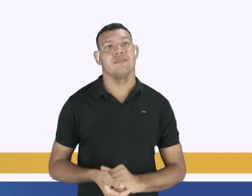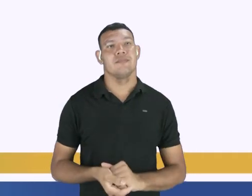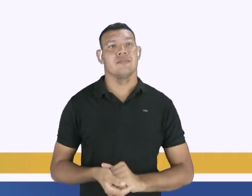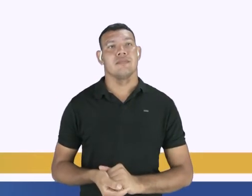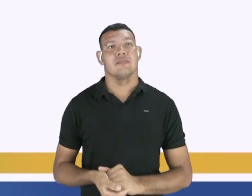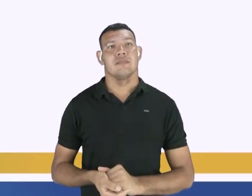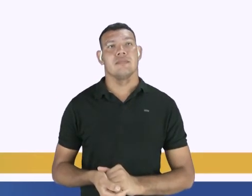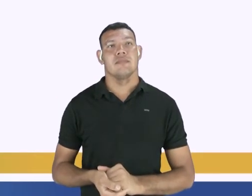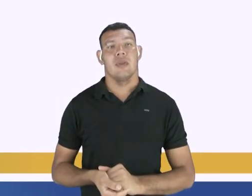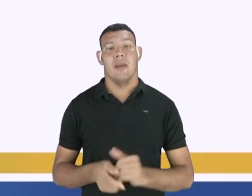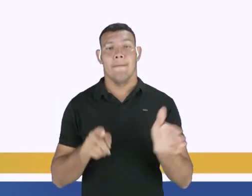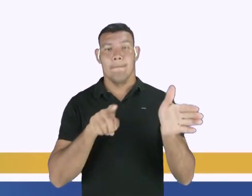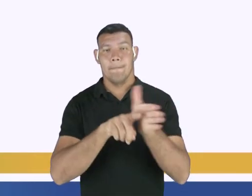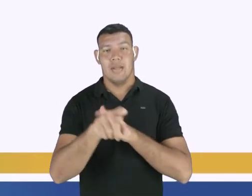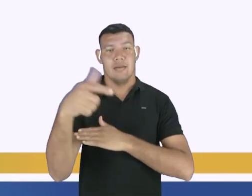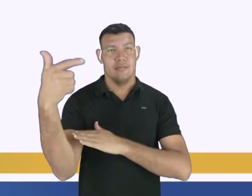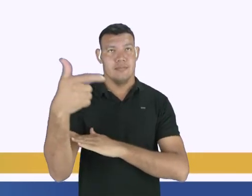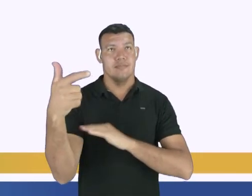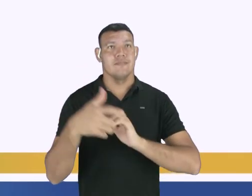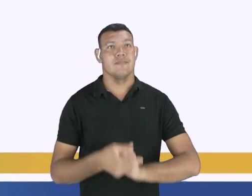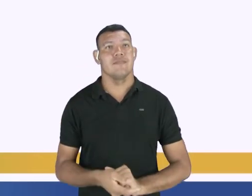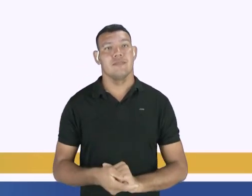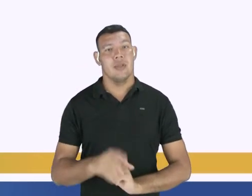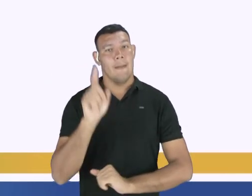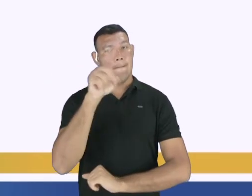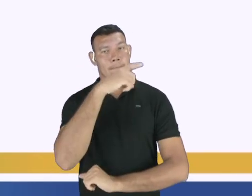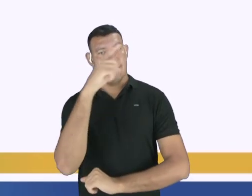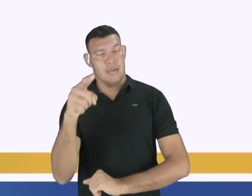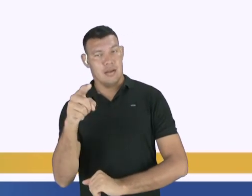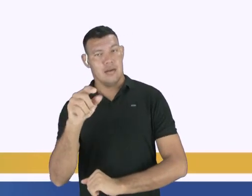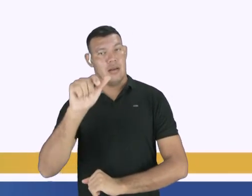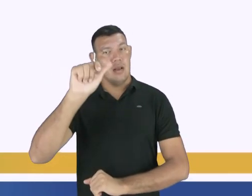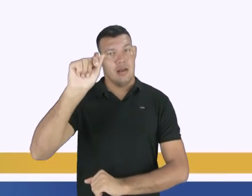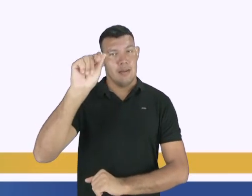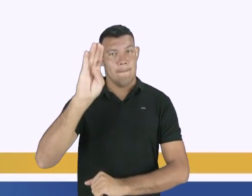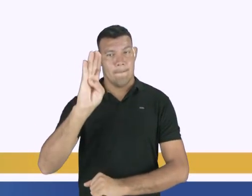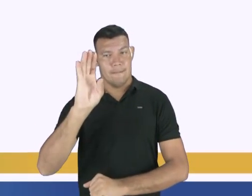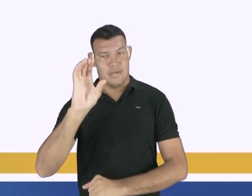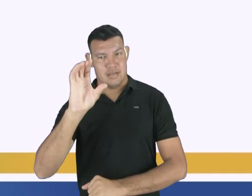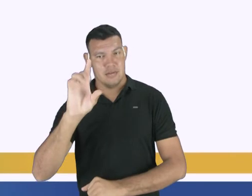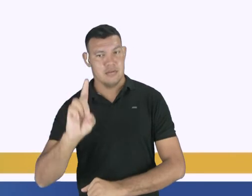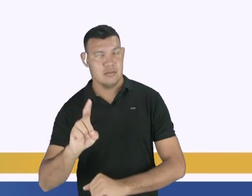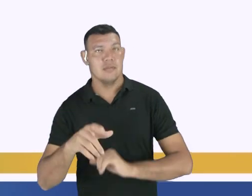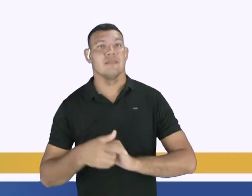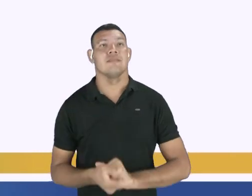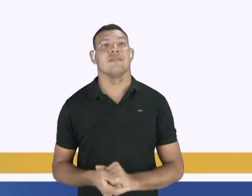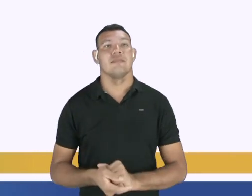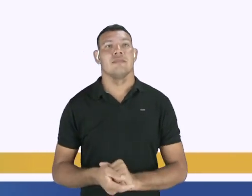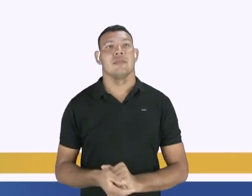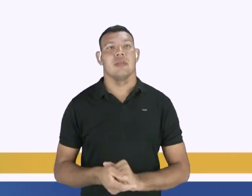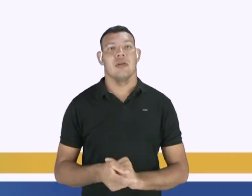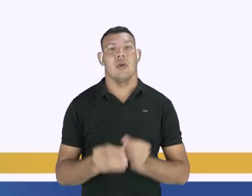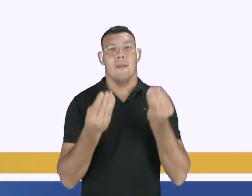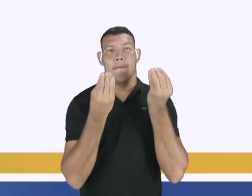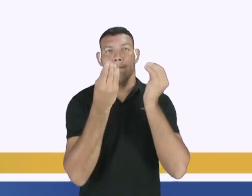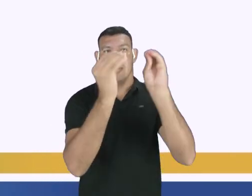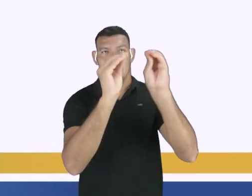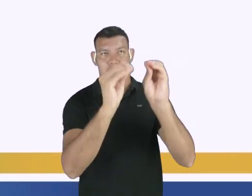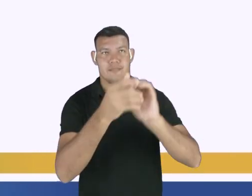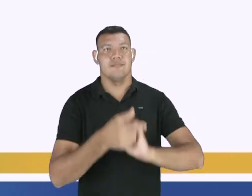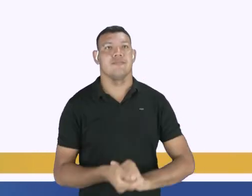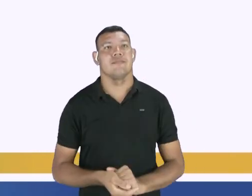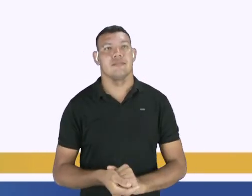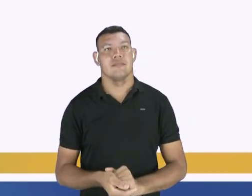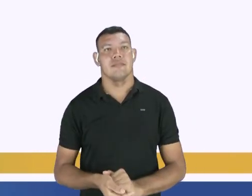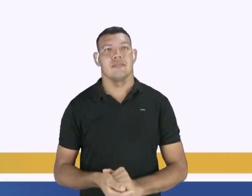burguesia. Segunda questão. Marque a alternativa que preenche corretamente os respectivos espaços em branco do texto abaixo. Aí